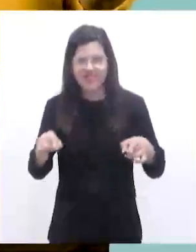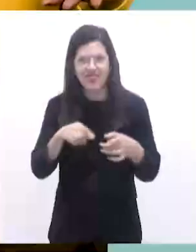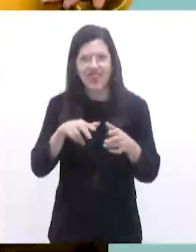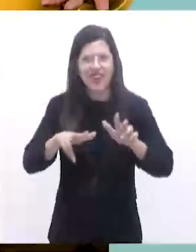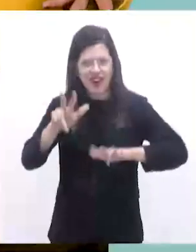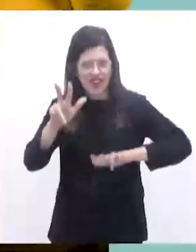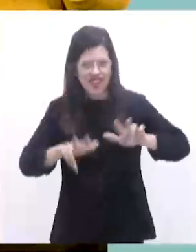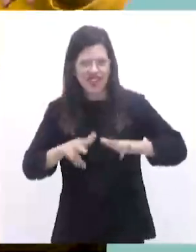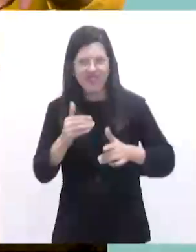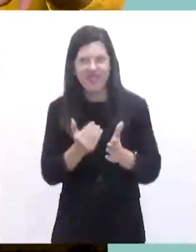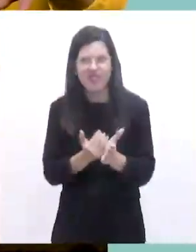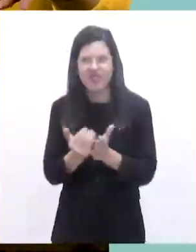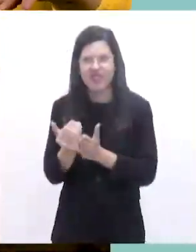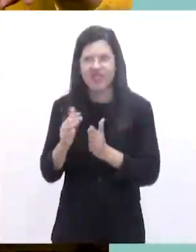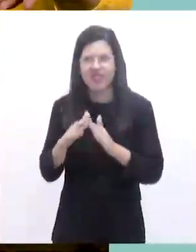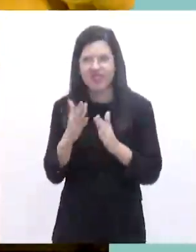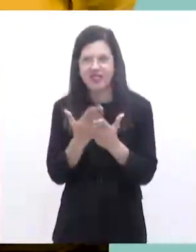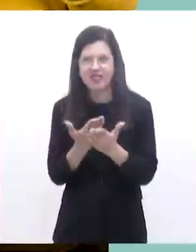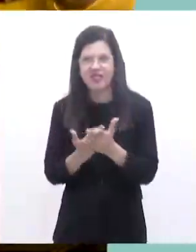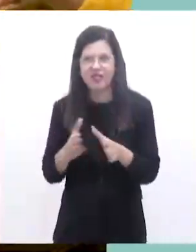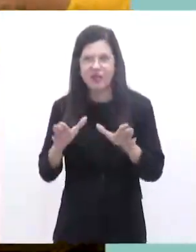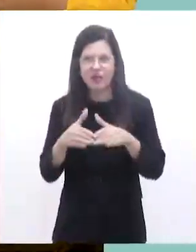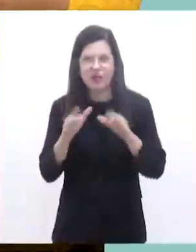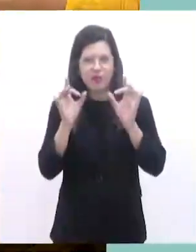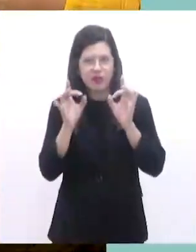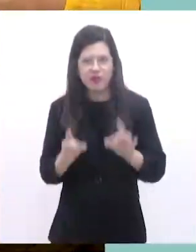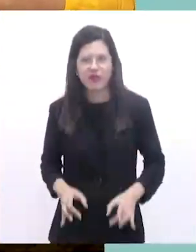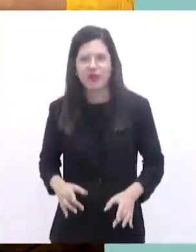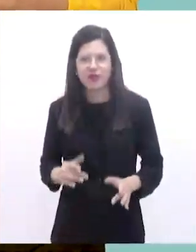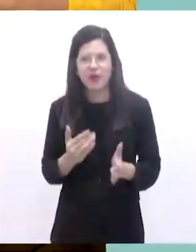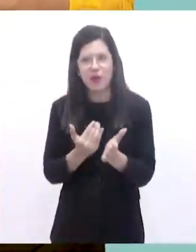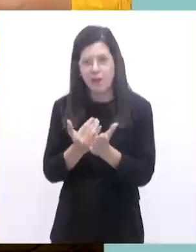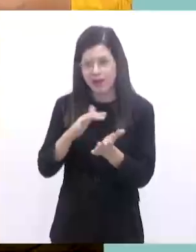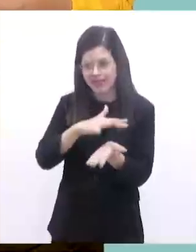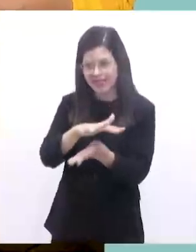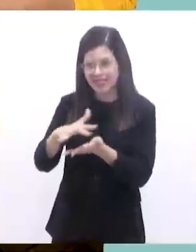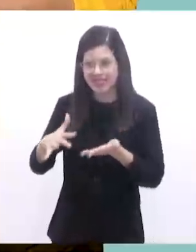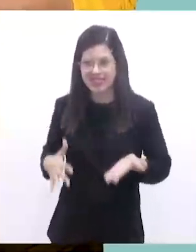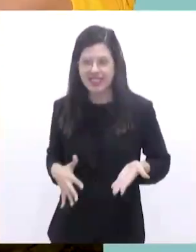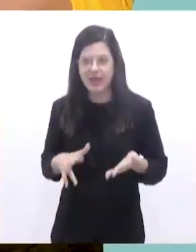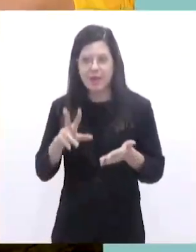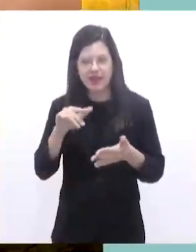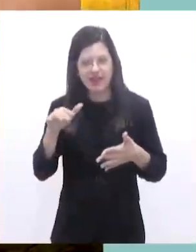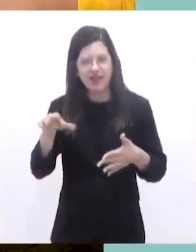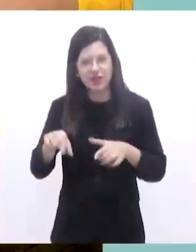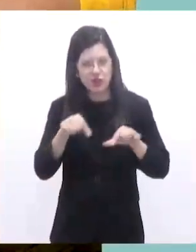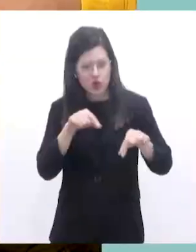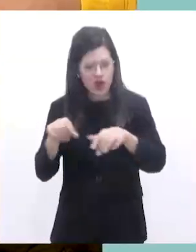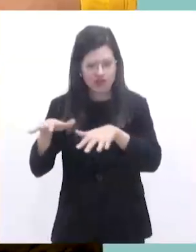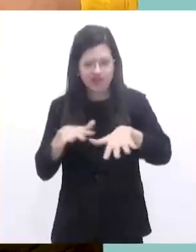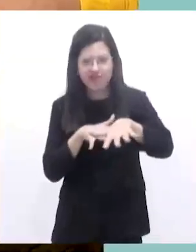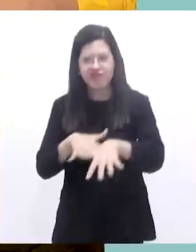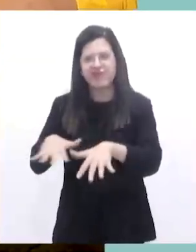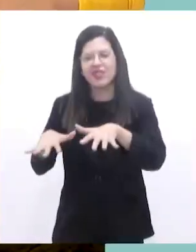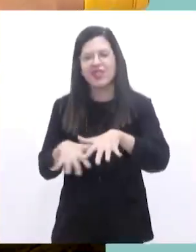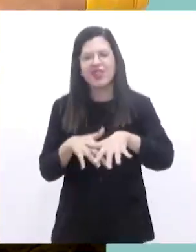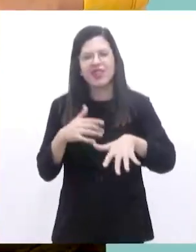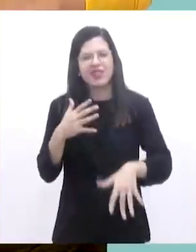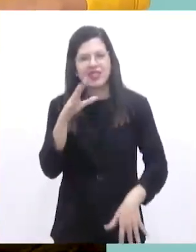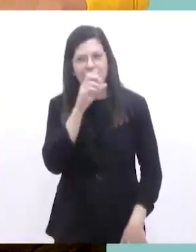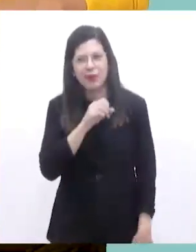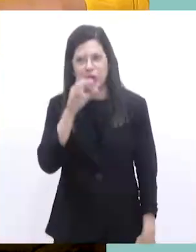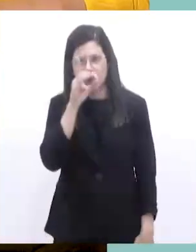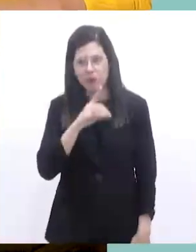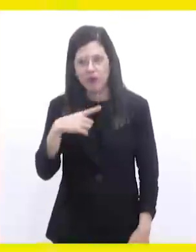na porta. As escolas do Grupo Especial começam a definir os sambas que vão desfilar na Sapucaí e neste final de semana já